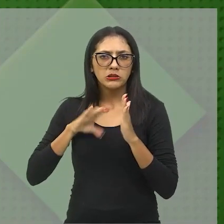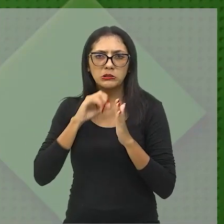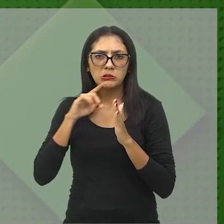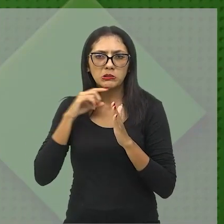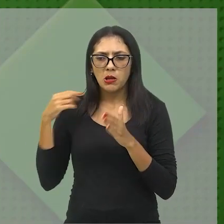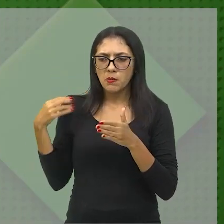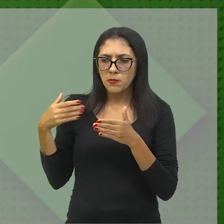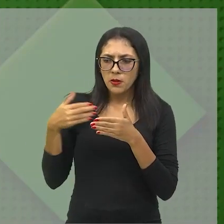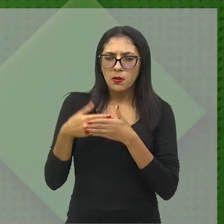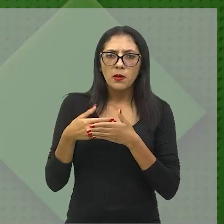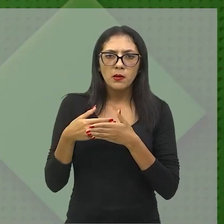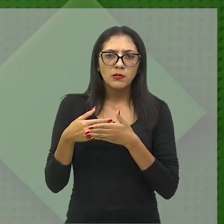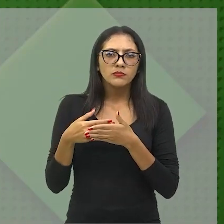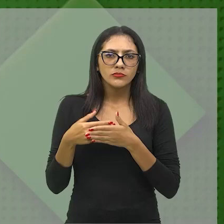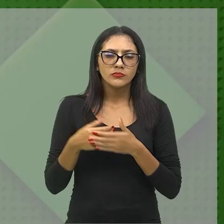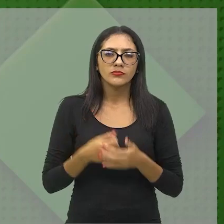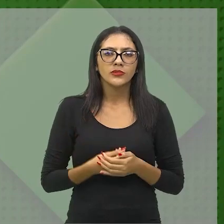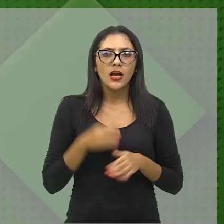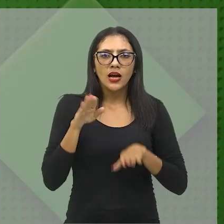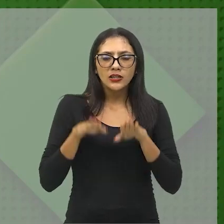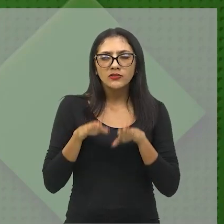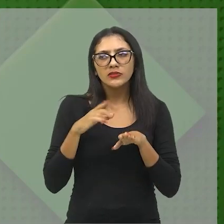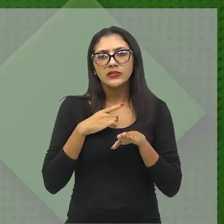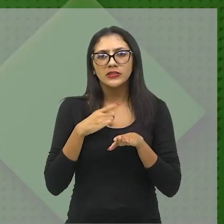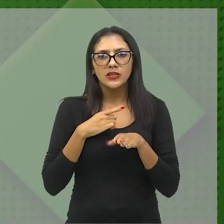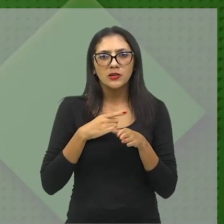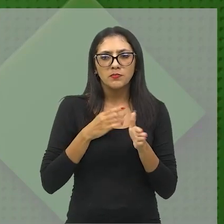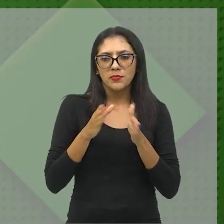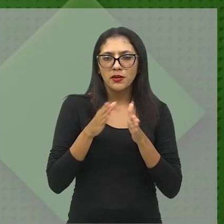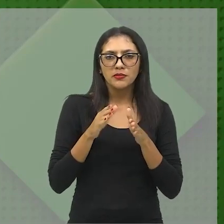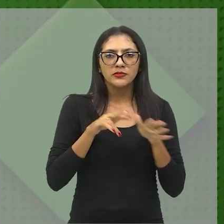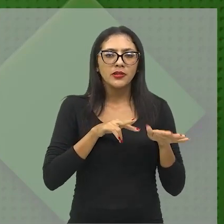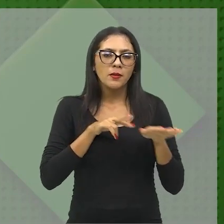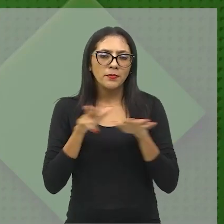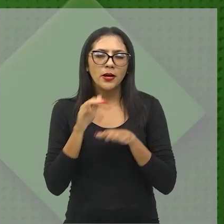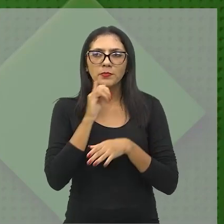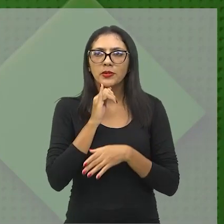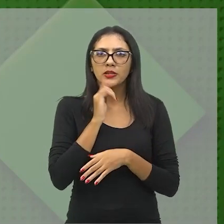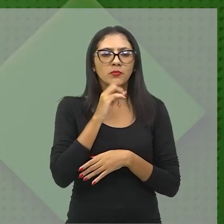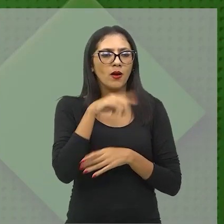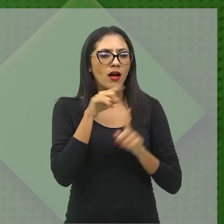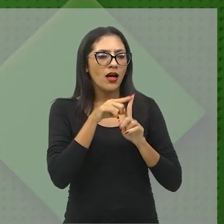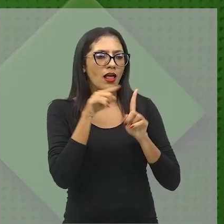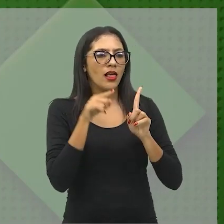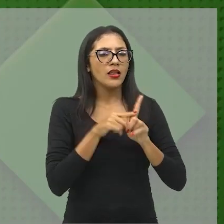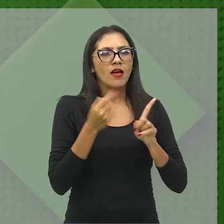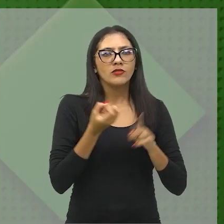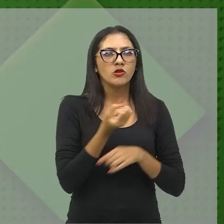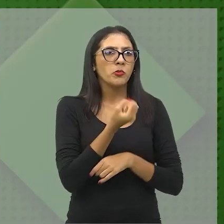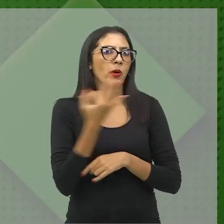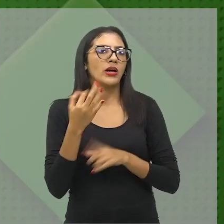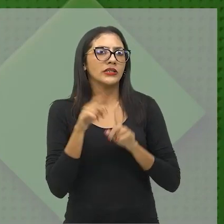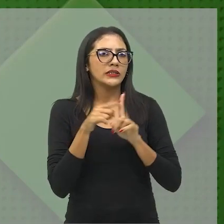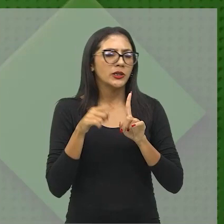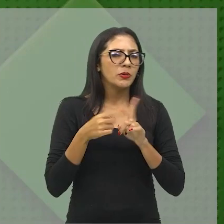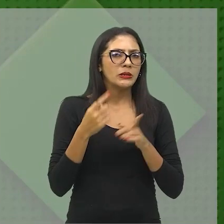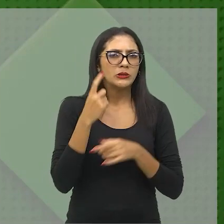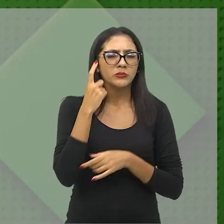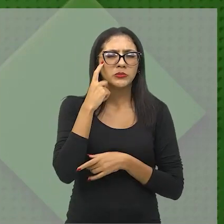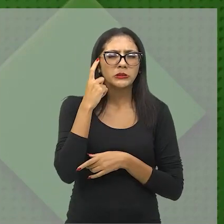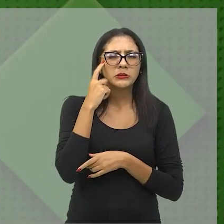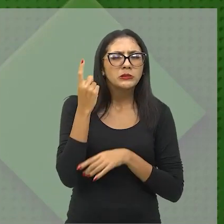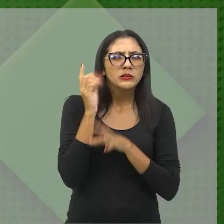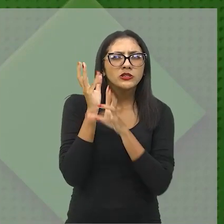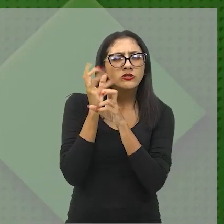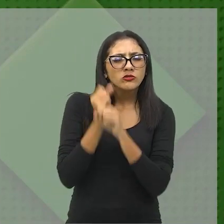vezes é contado em semanas, né? A pessoa está grávida de tantas semanas, aí a gente tenta fazer o cálculo aí para meses, para saber quantos